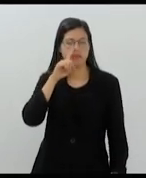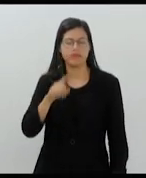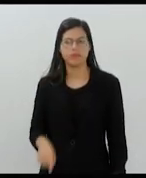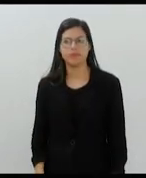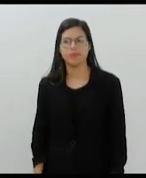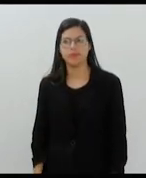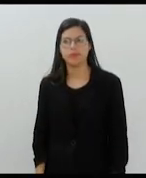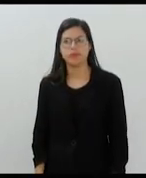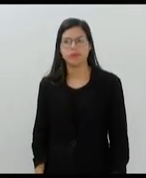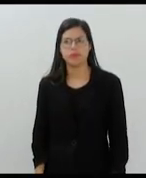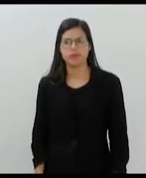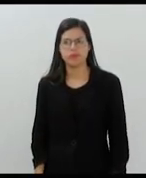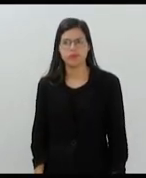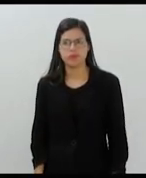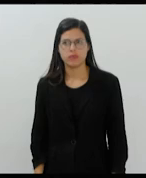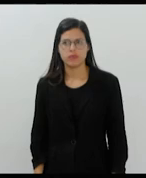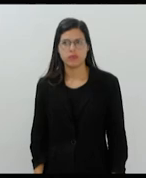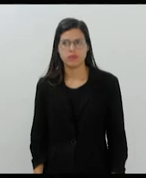colocando